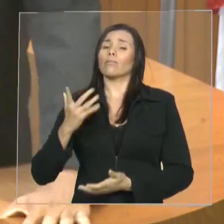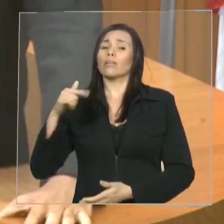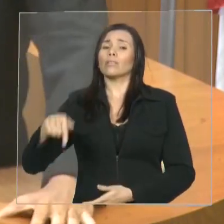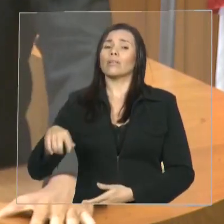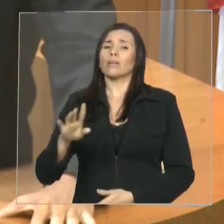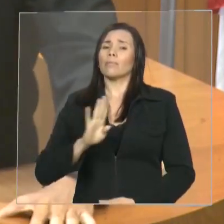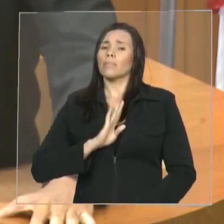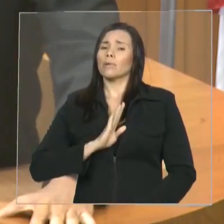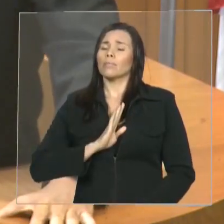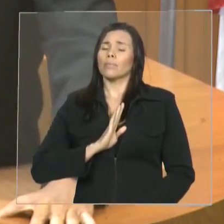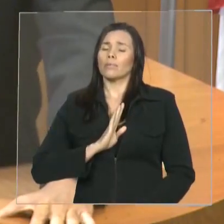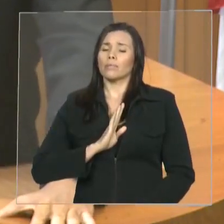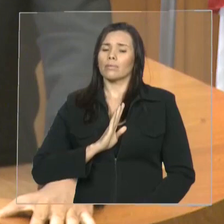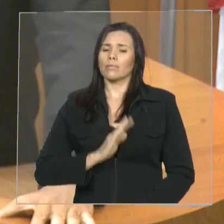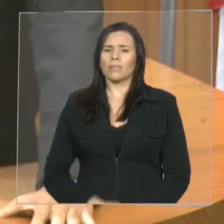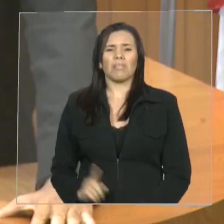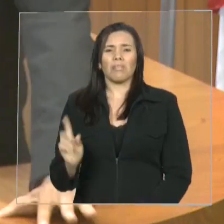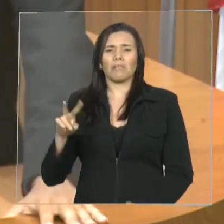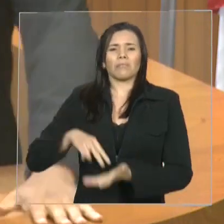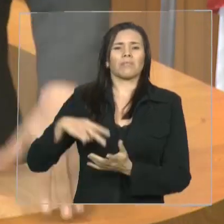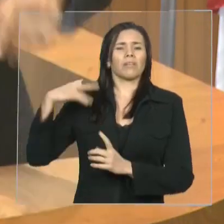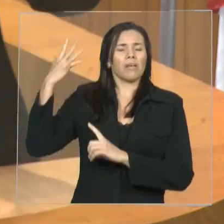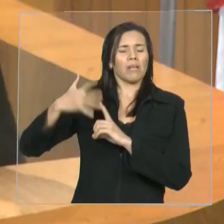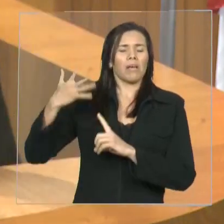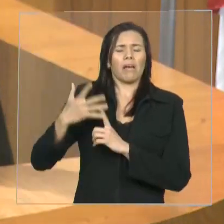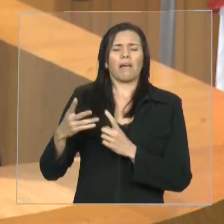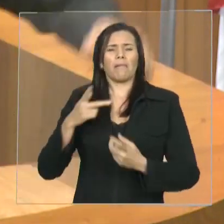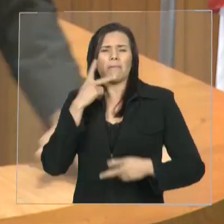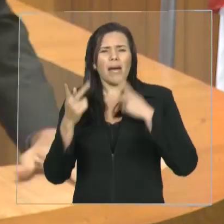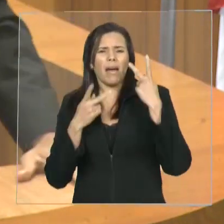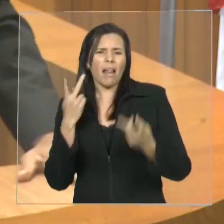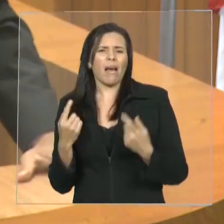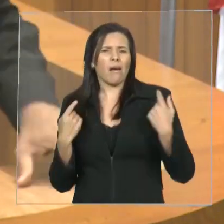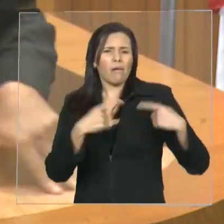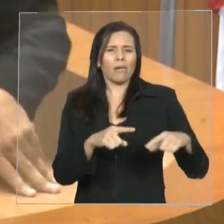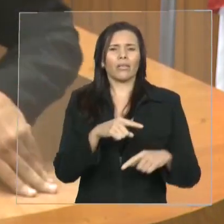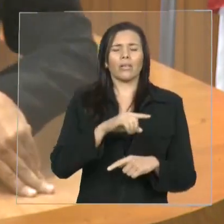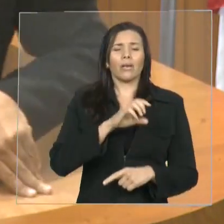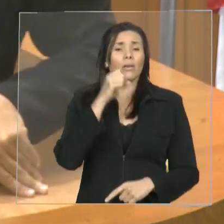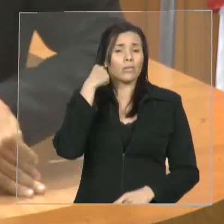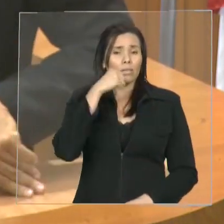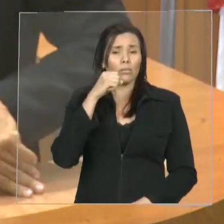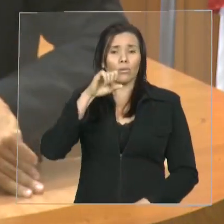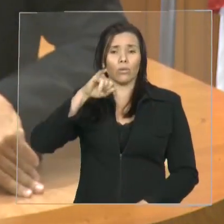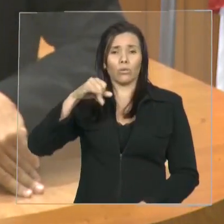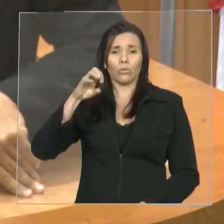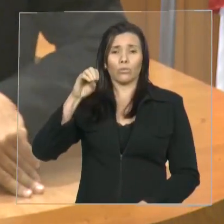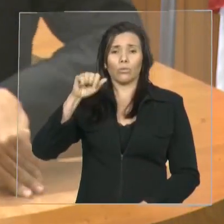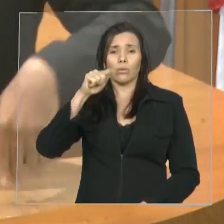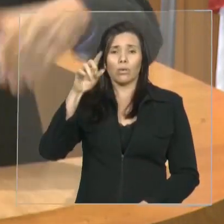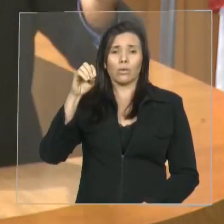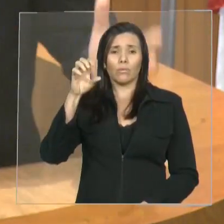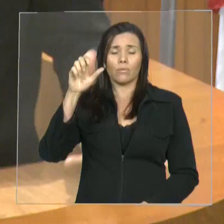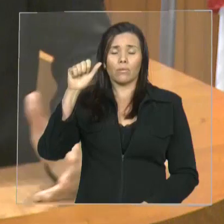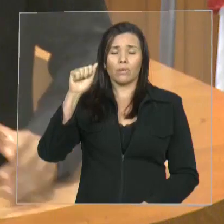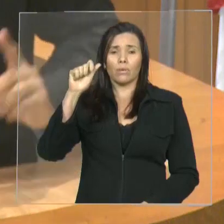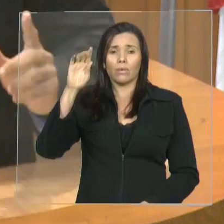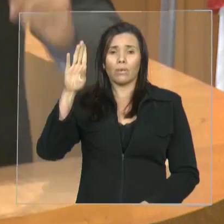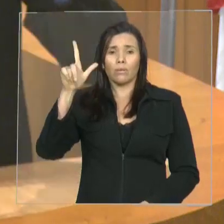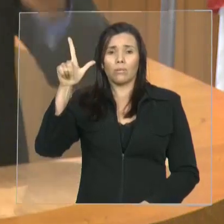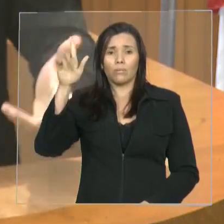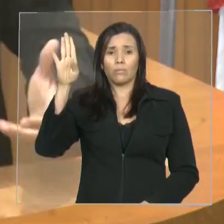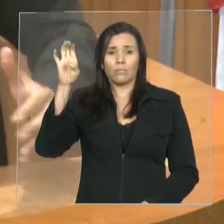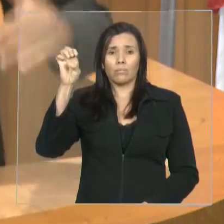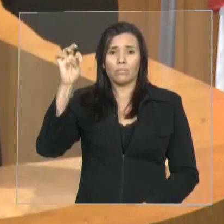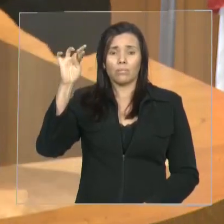vive. Não subir nessa tribuna aqui para atacar o senador João Alberto, o deputado federal João Marcelo, porque não botaram emenda. Emenda